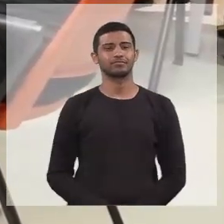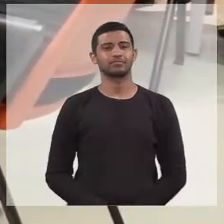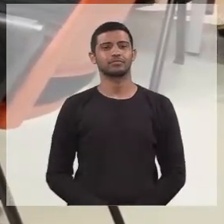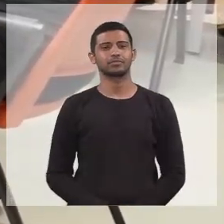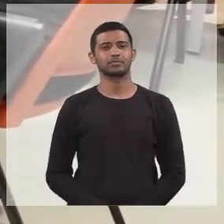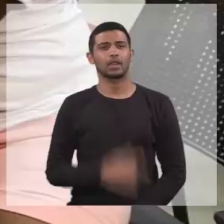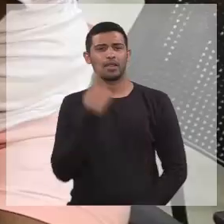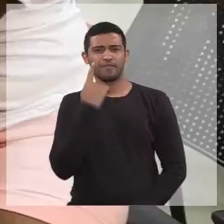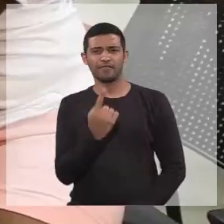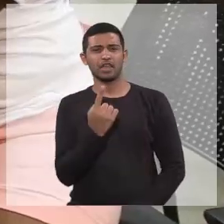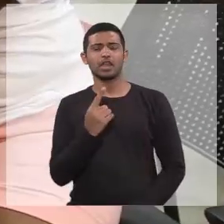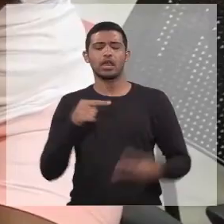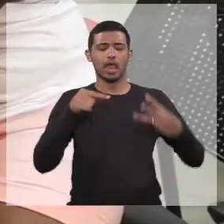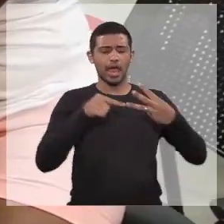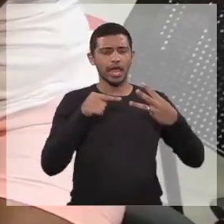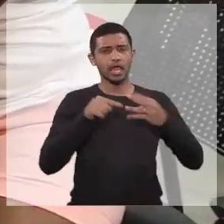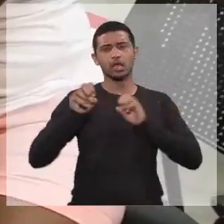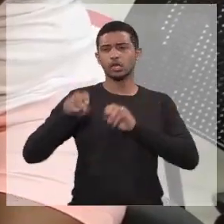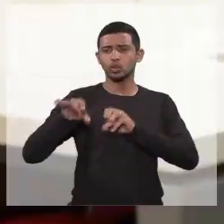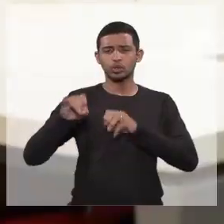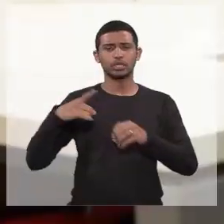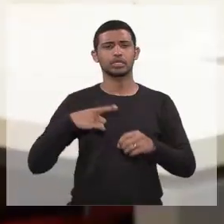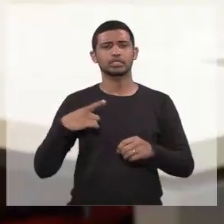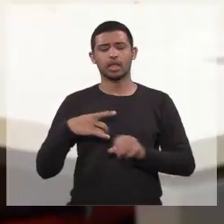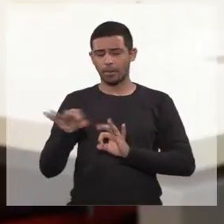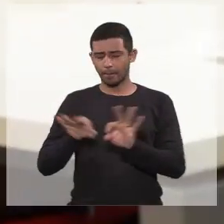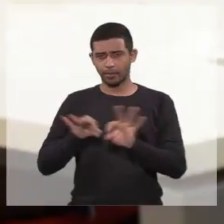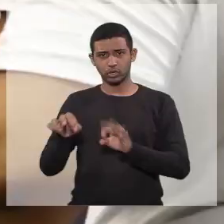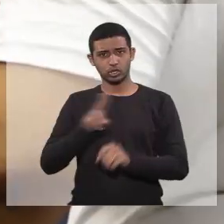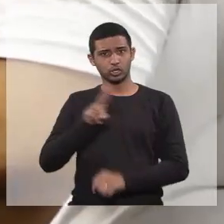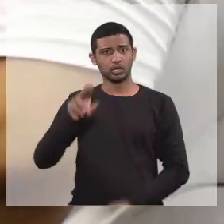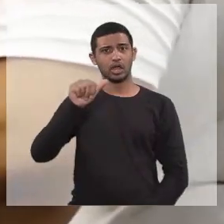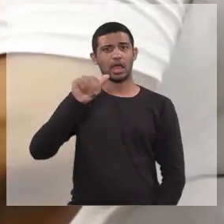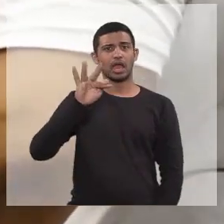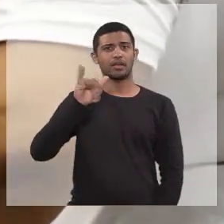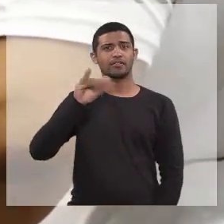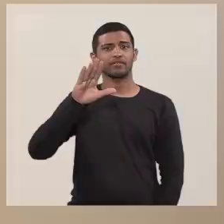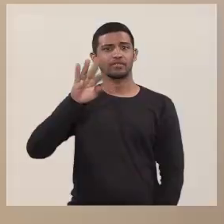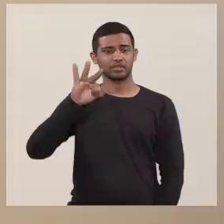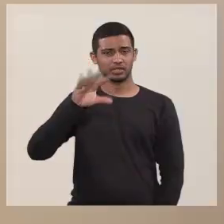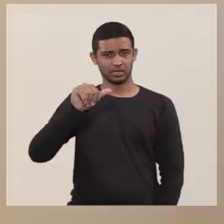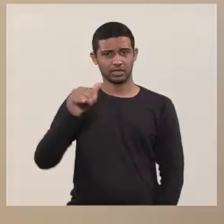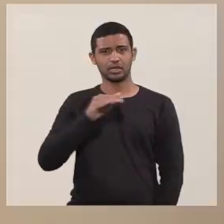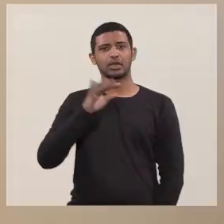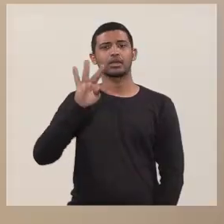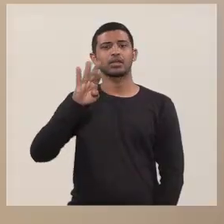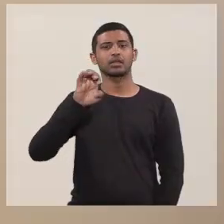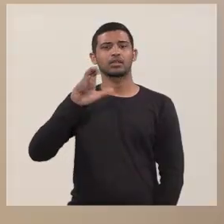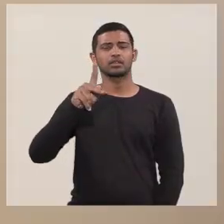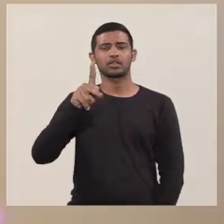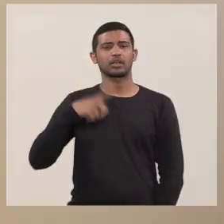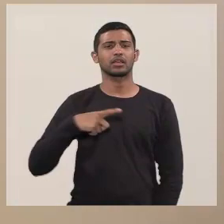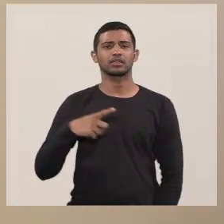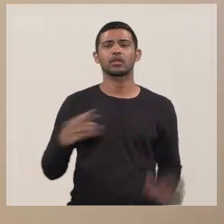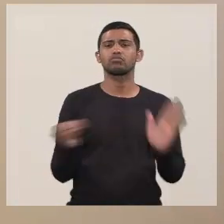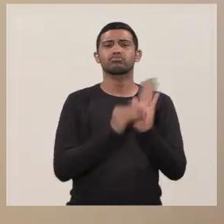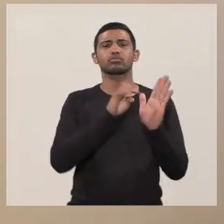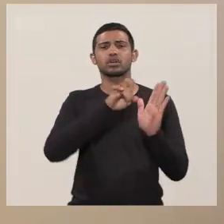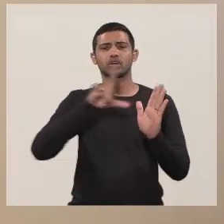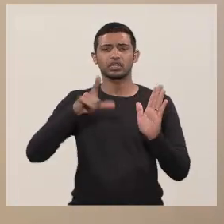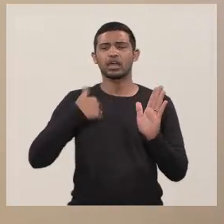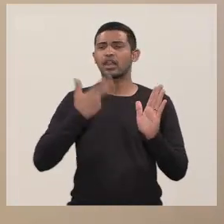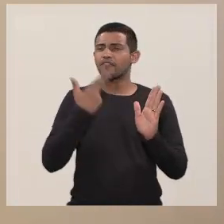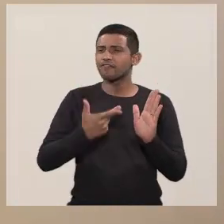educação. Dentro do pilar de educação, nós temos um projeto chamado Africa Tech. O Africa Tech ganhou um edital